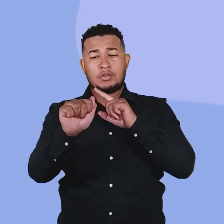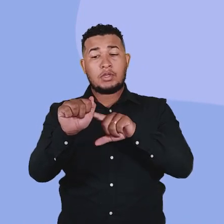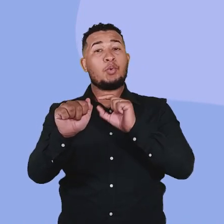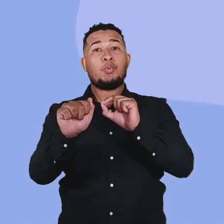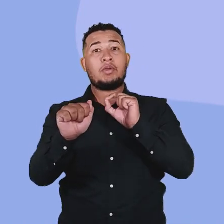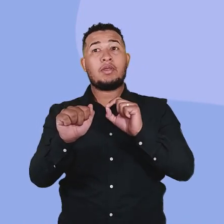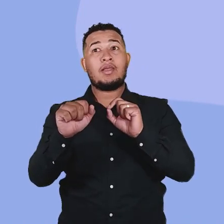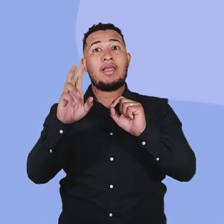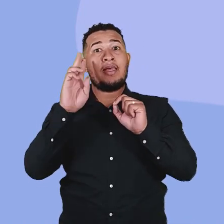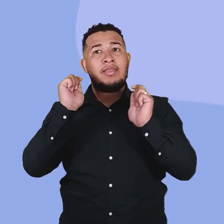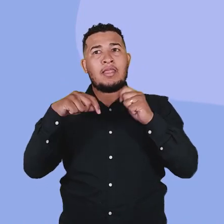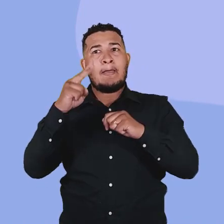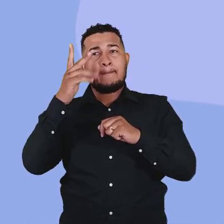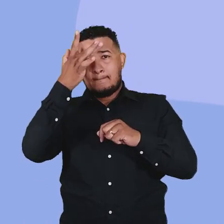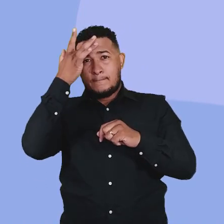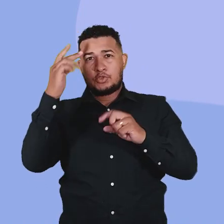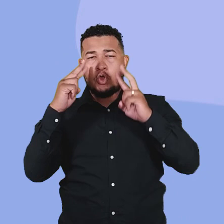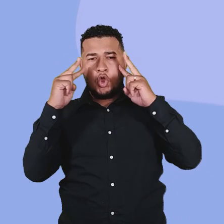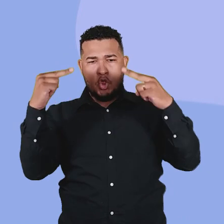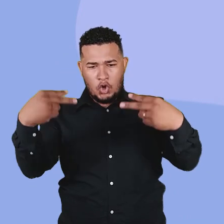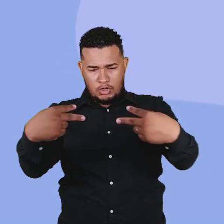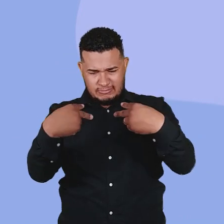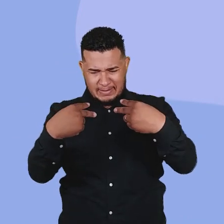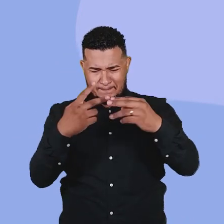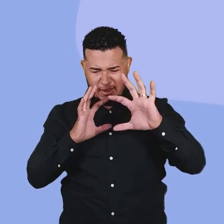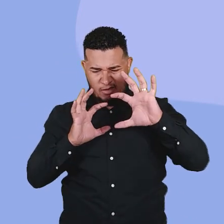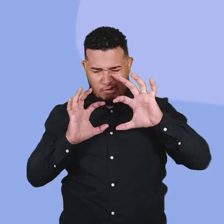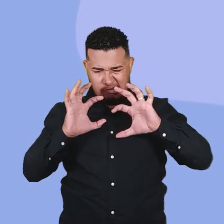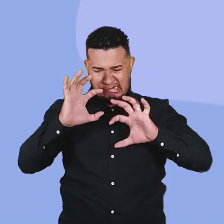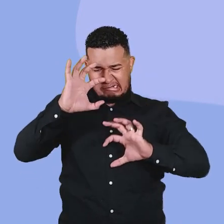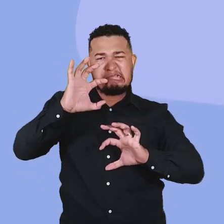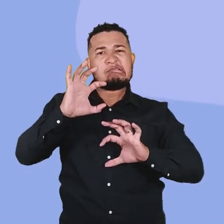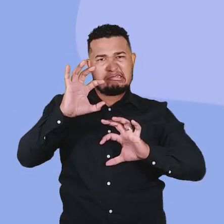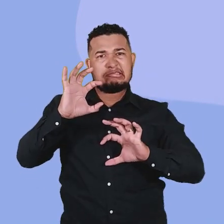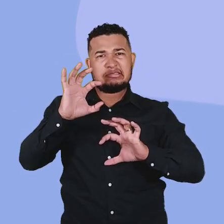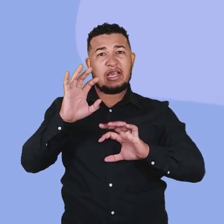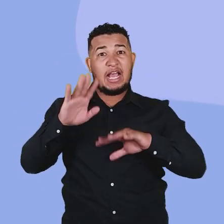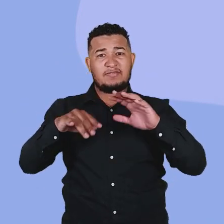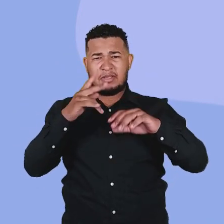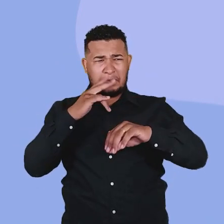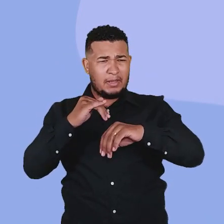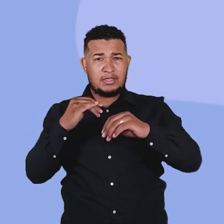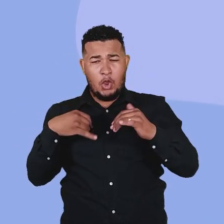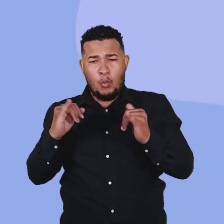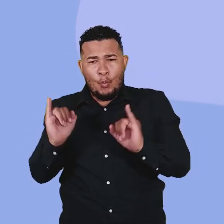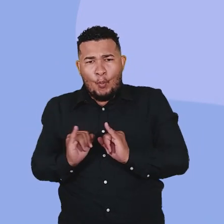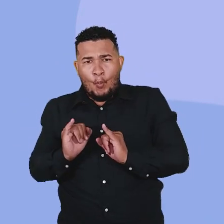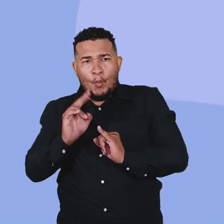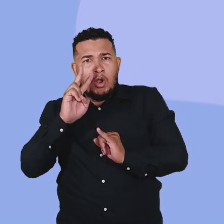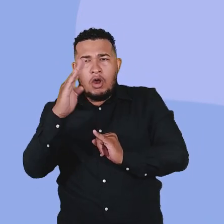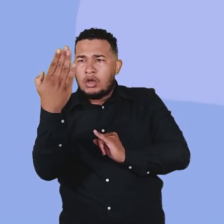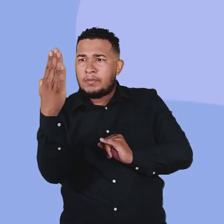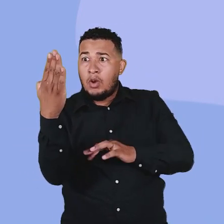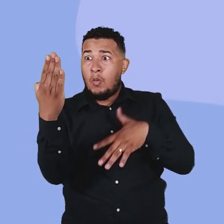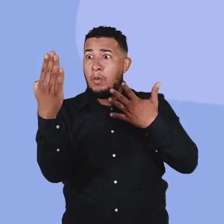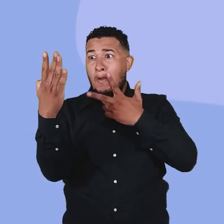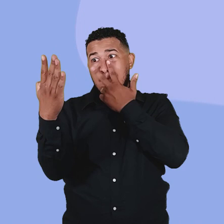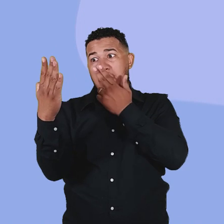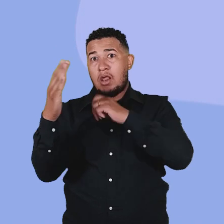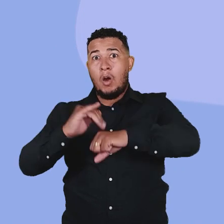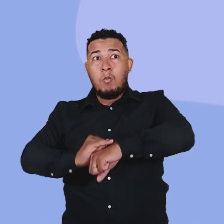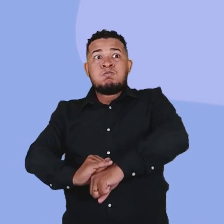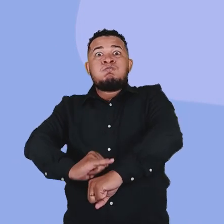transtorno alimentar que faz a pessoa perceber seu corpo de maneira distorcida, geralmente muito acima do peso. Com